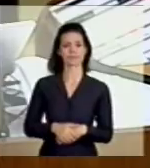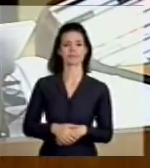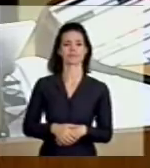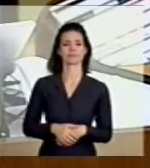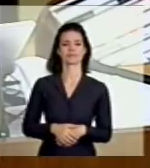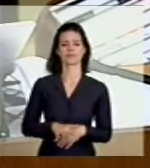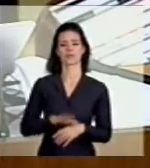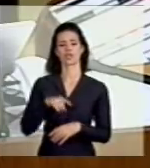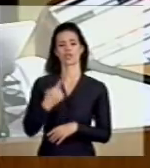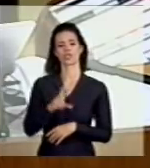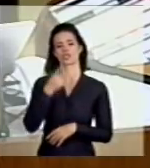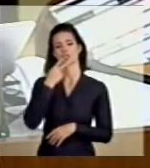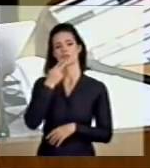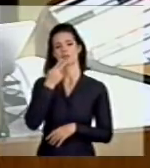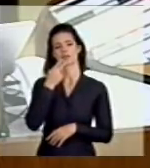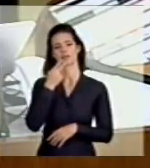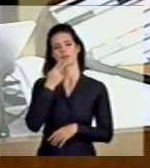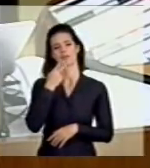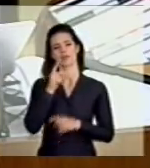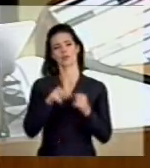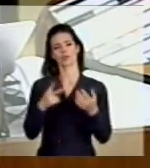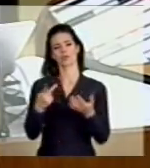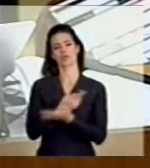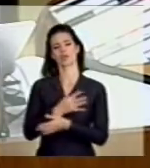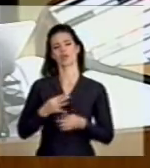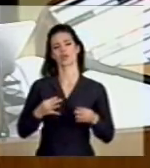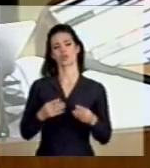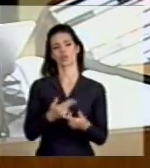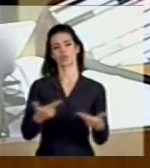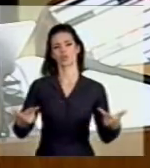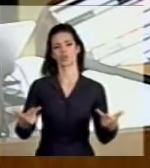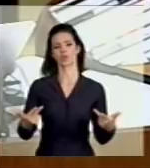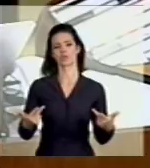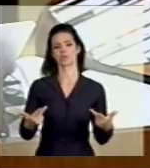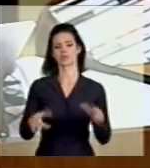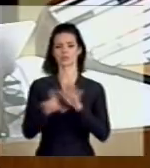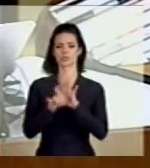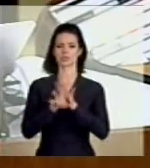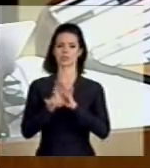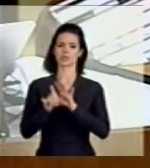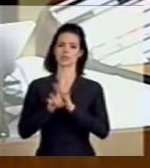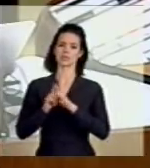já mencionada existência de todas as salvaguardas necessárias para,